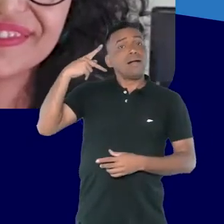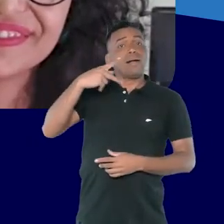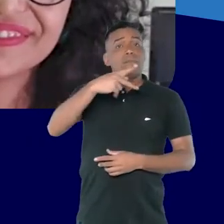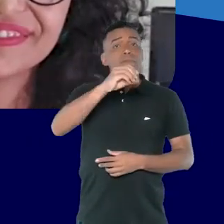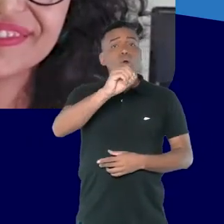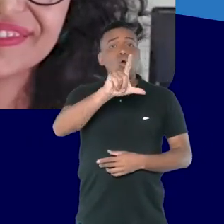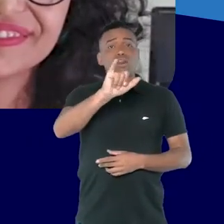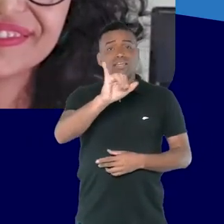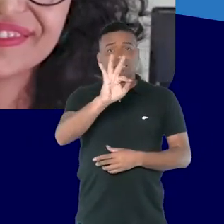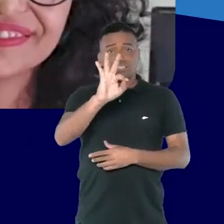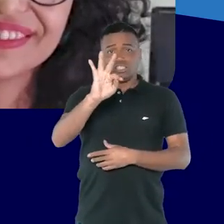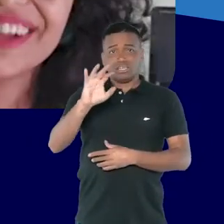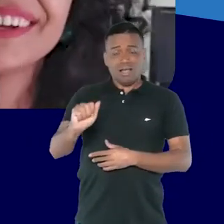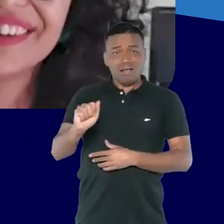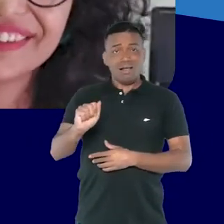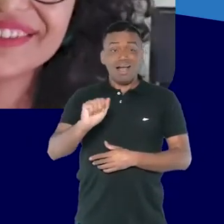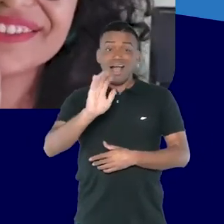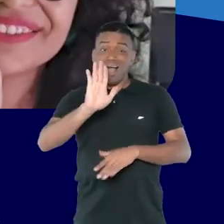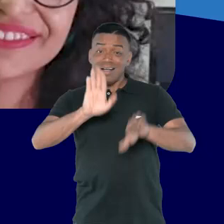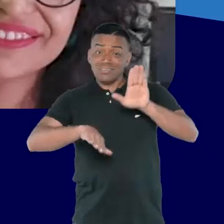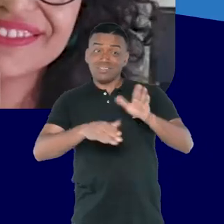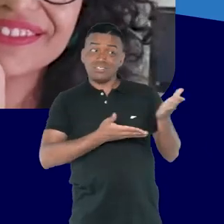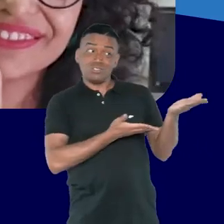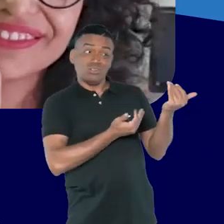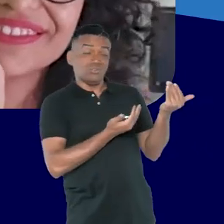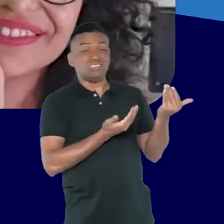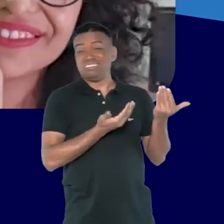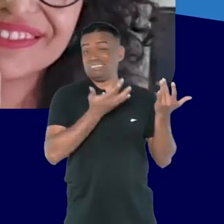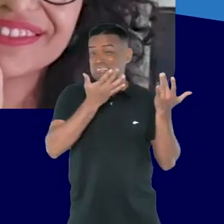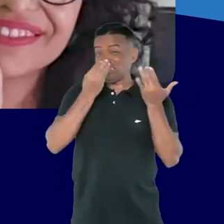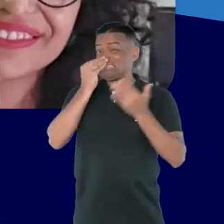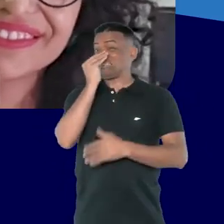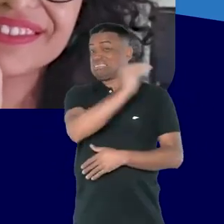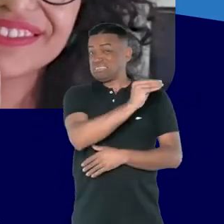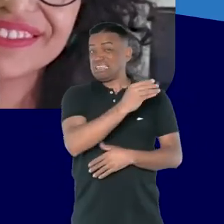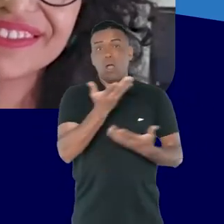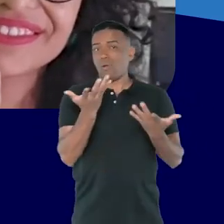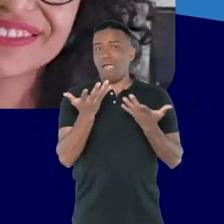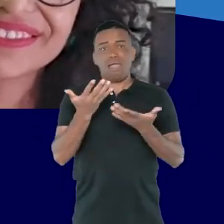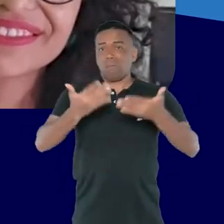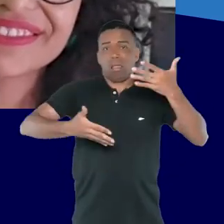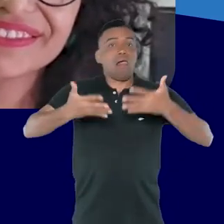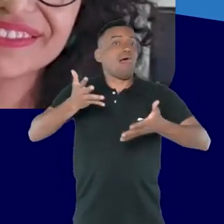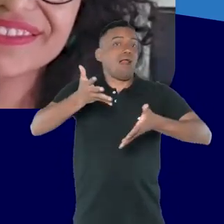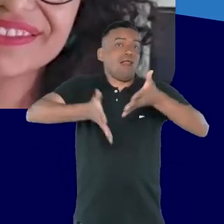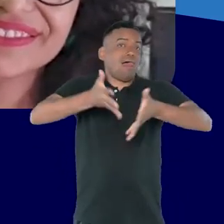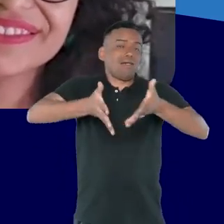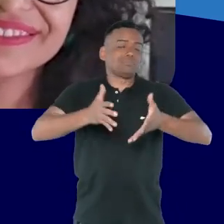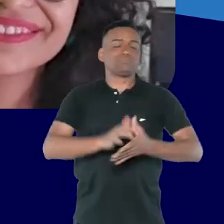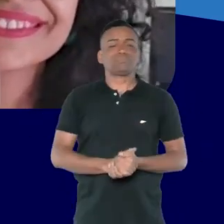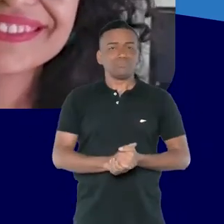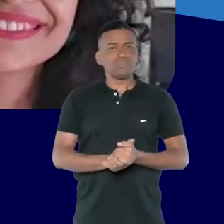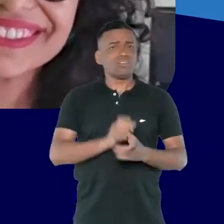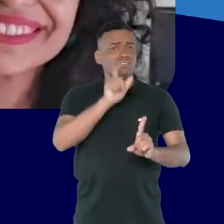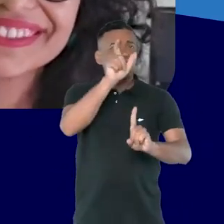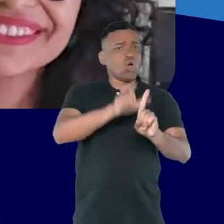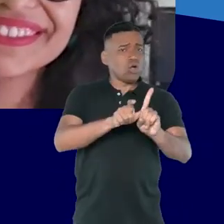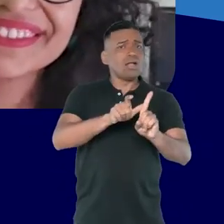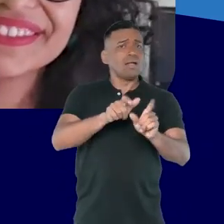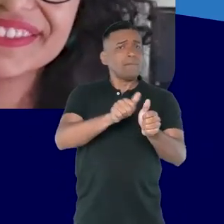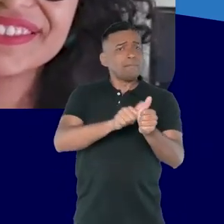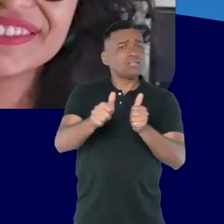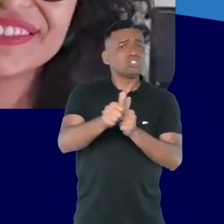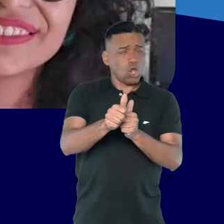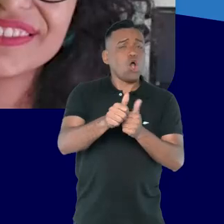a política, né? Traz um assunto político que o jovem às vezes quer sair, não quer falar, mas você